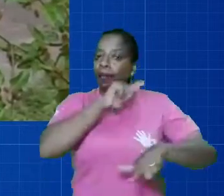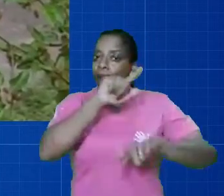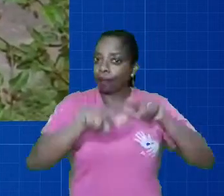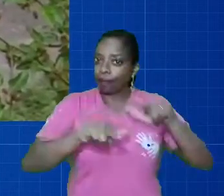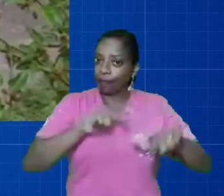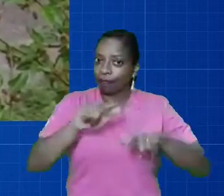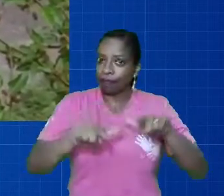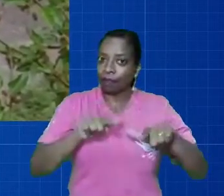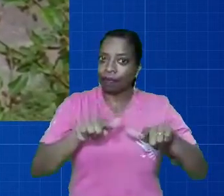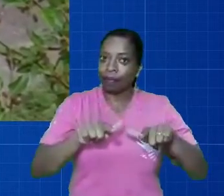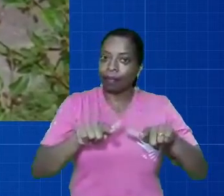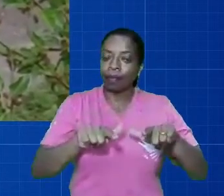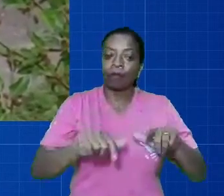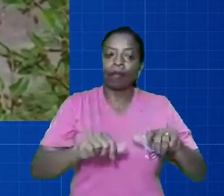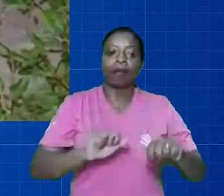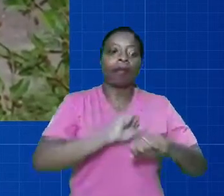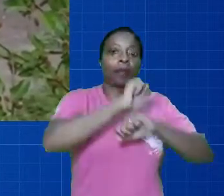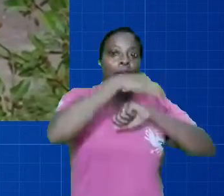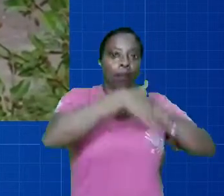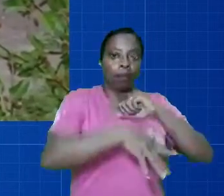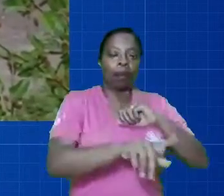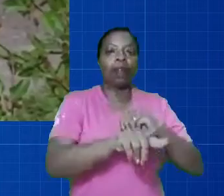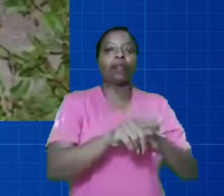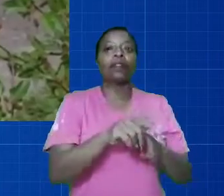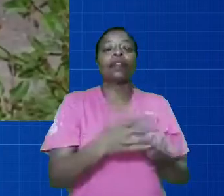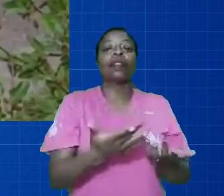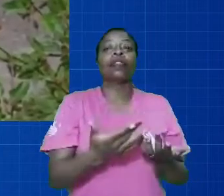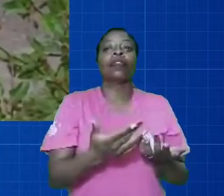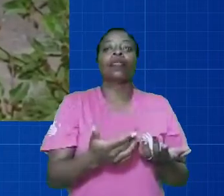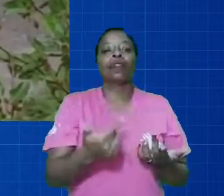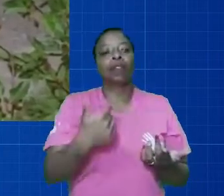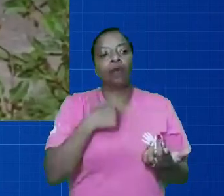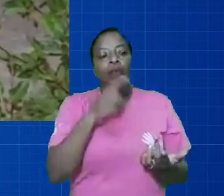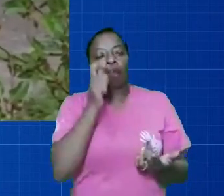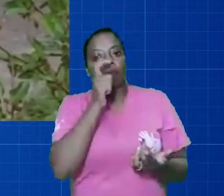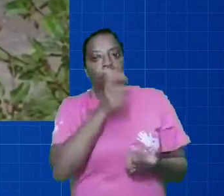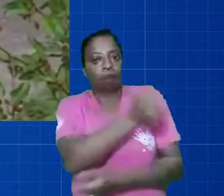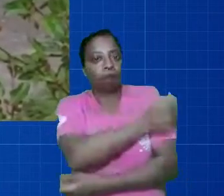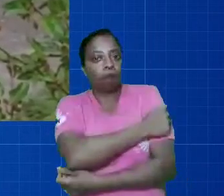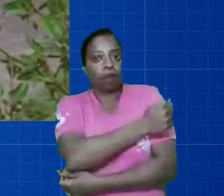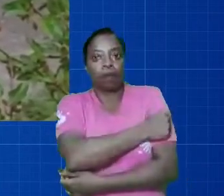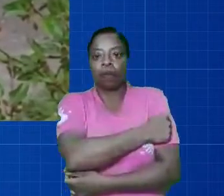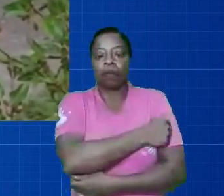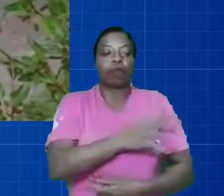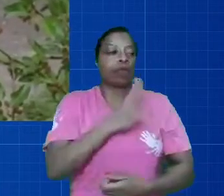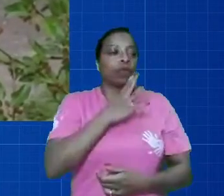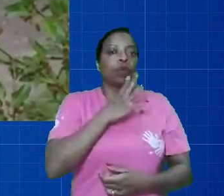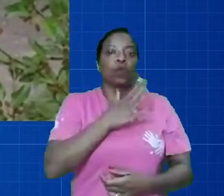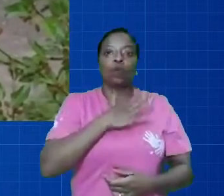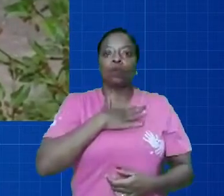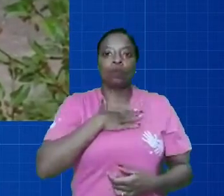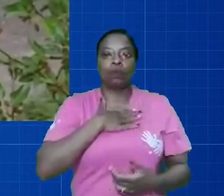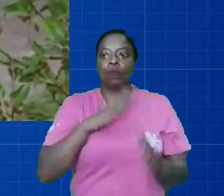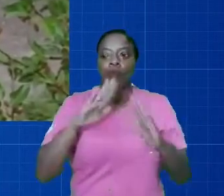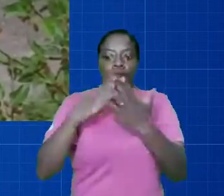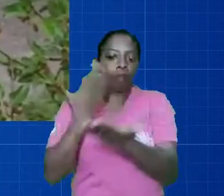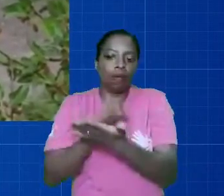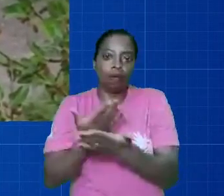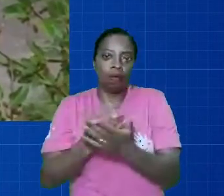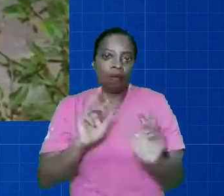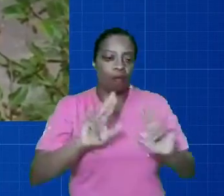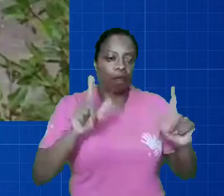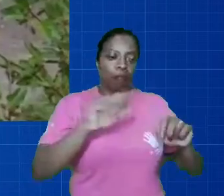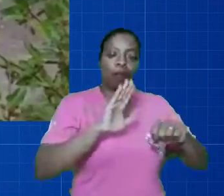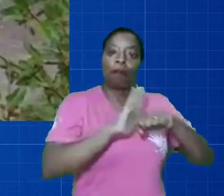peguei alunos que não faziam parte da minha convivência, porque não era o meu bairro. E então eles lembram de mim quando